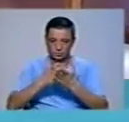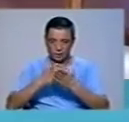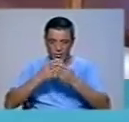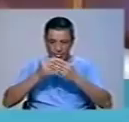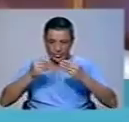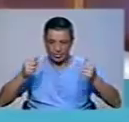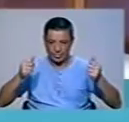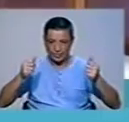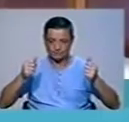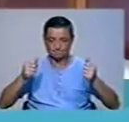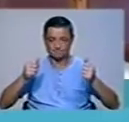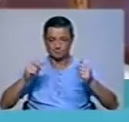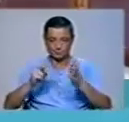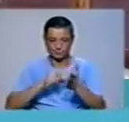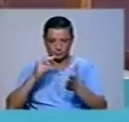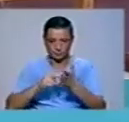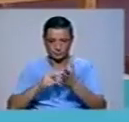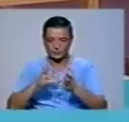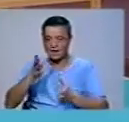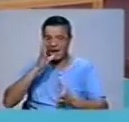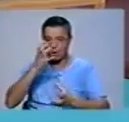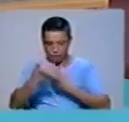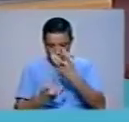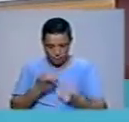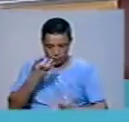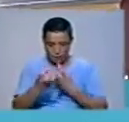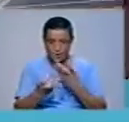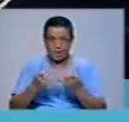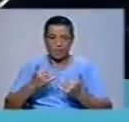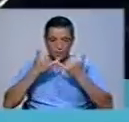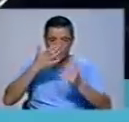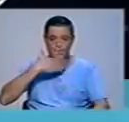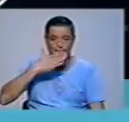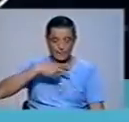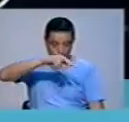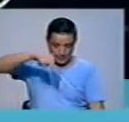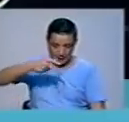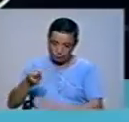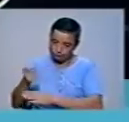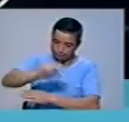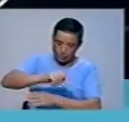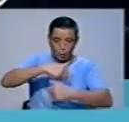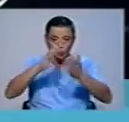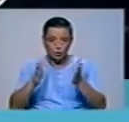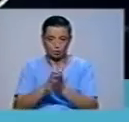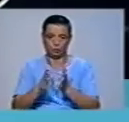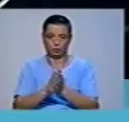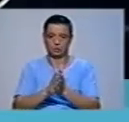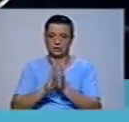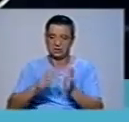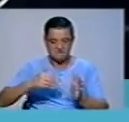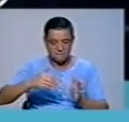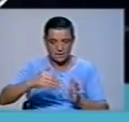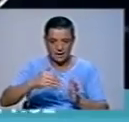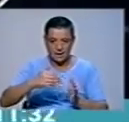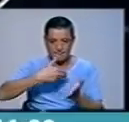quase desfeito. E vamos então aguardar agora que a água fervilhe para colocarmos a farinha toda de uma vez. E já deve estar quase, quase, quase, visto